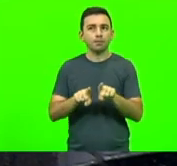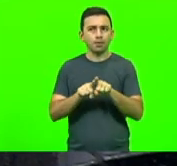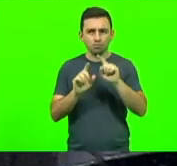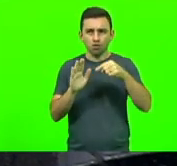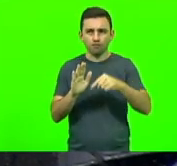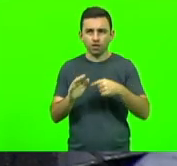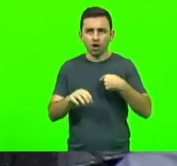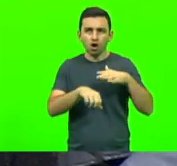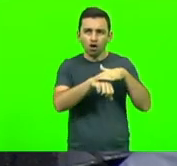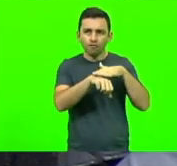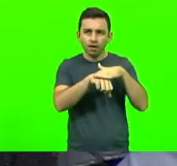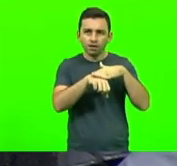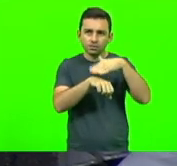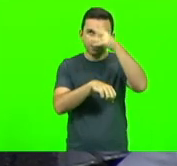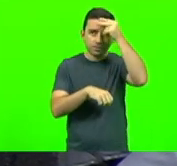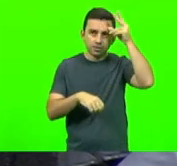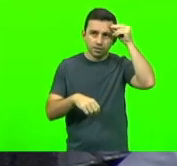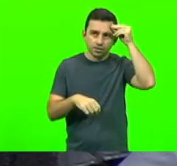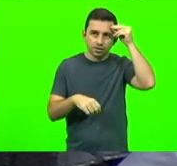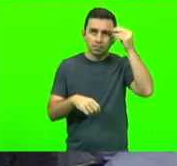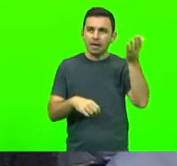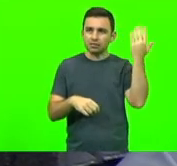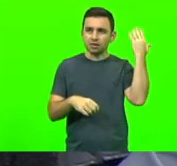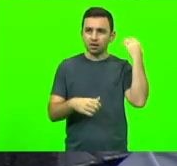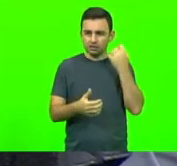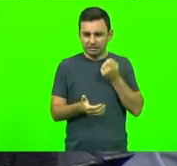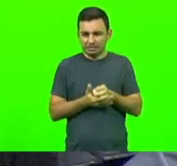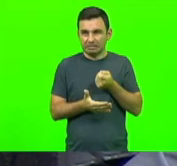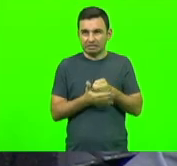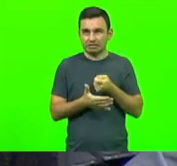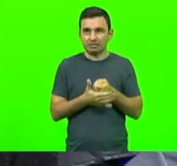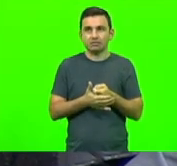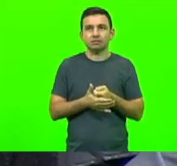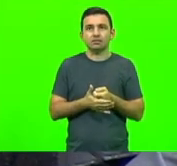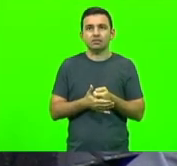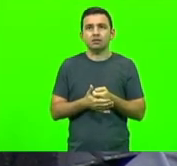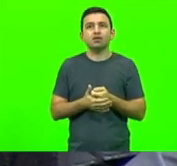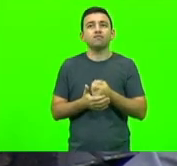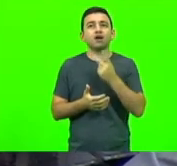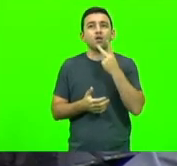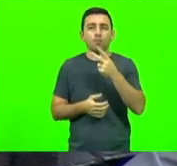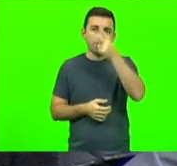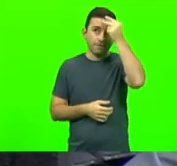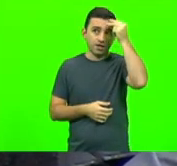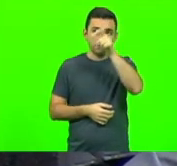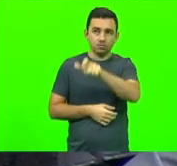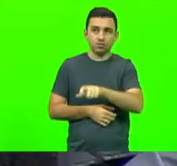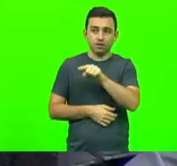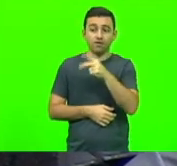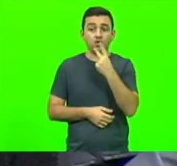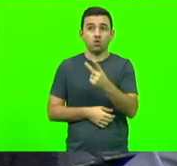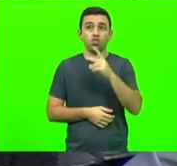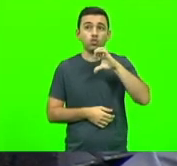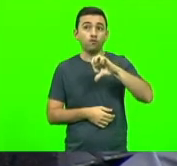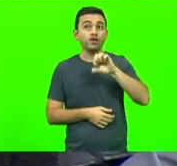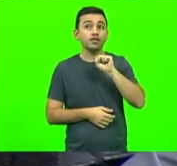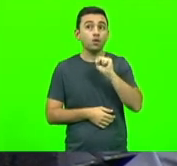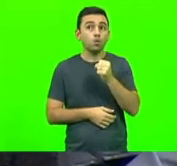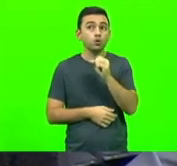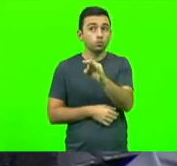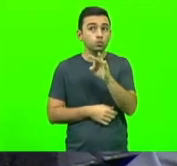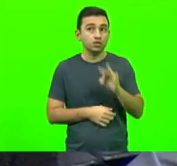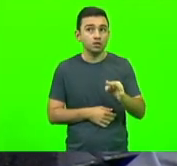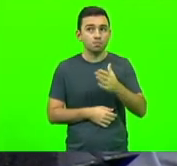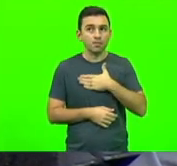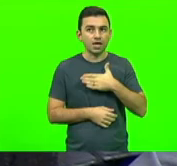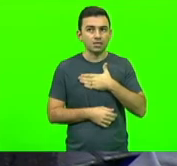alguns prefeitos que implantaram de forma mais autoritária o passaporte, ele disse assim, um prefeito para mim, olha, Felipe, eu tenho 98% dos meus